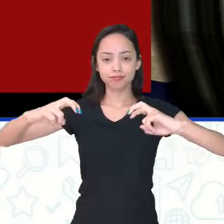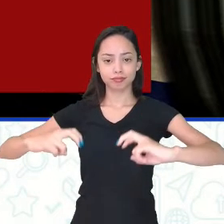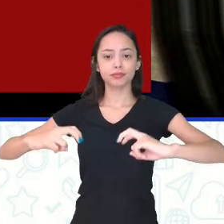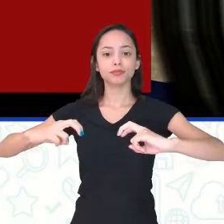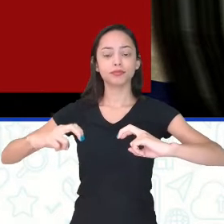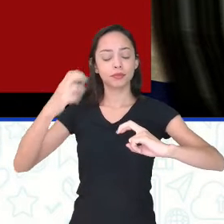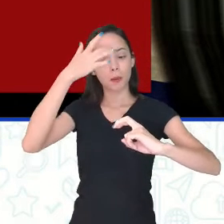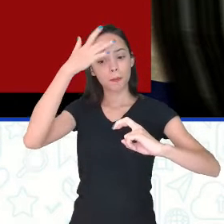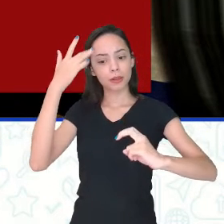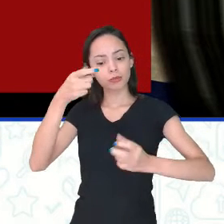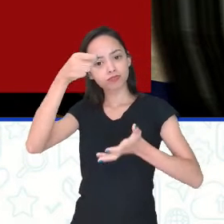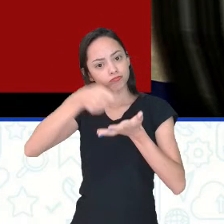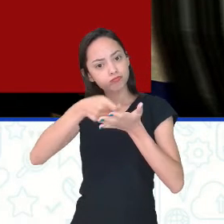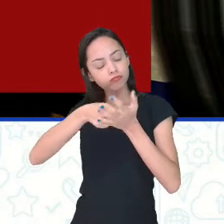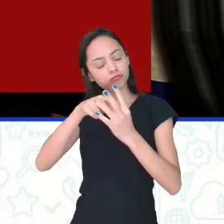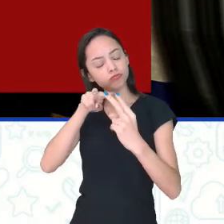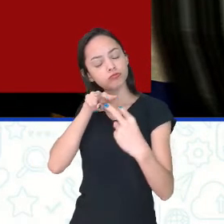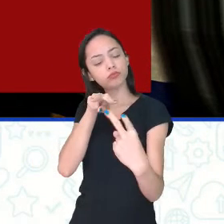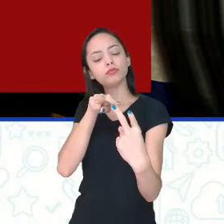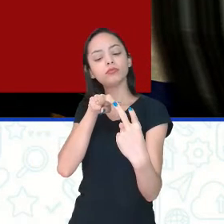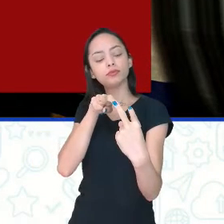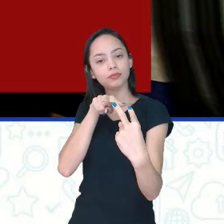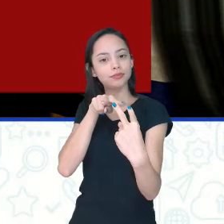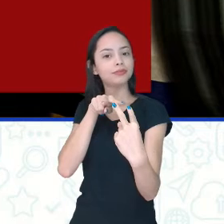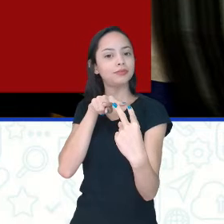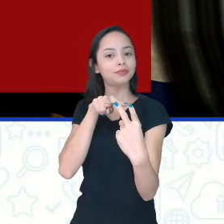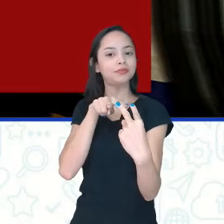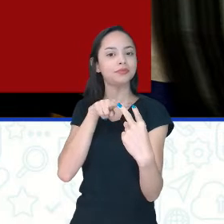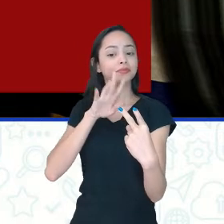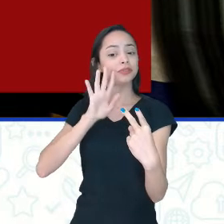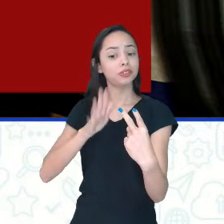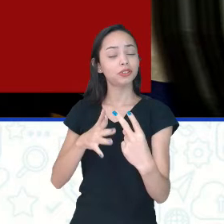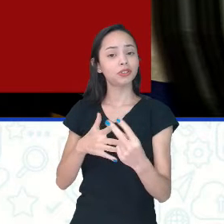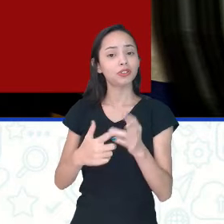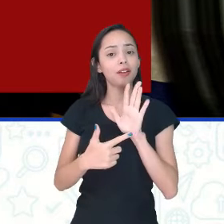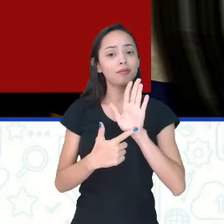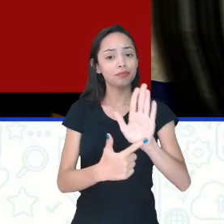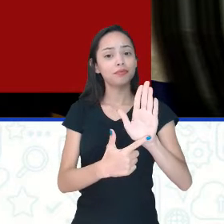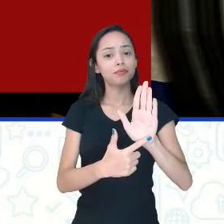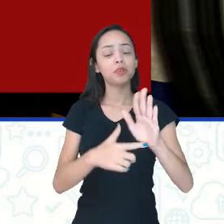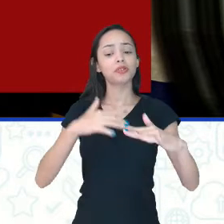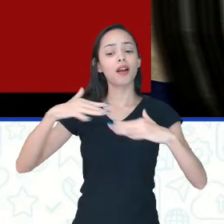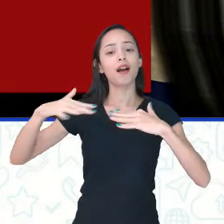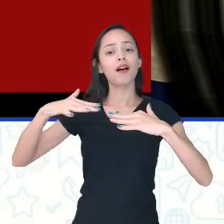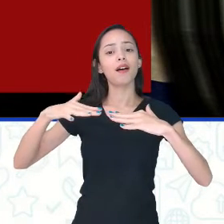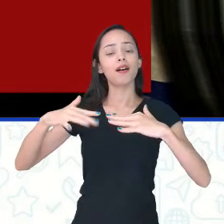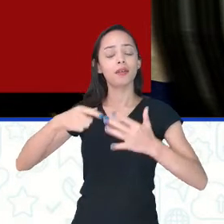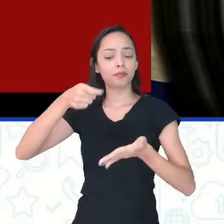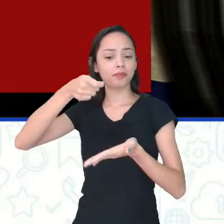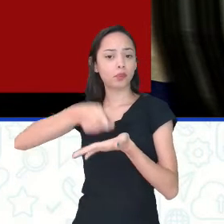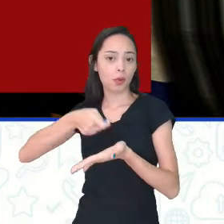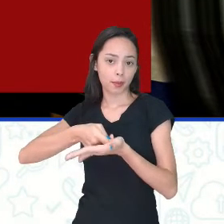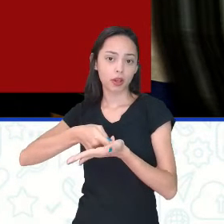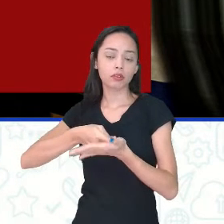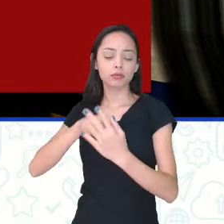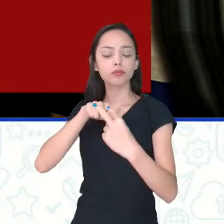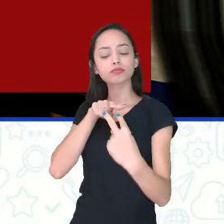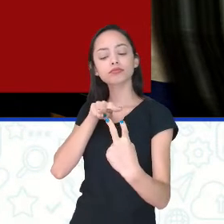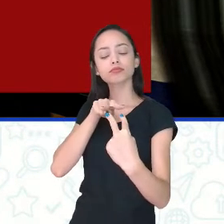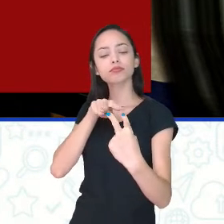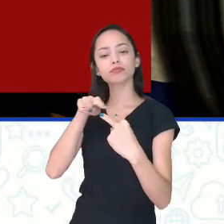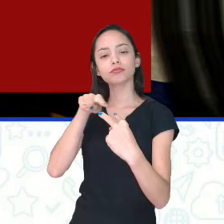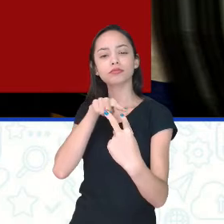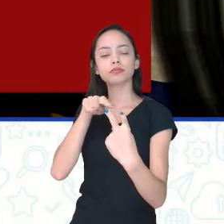pessoas são obrigadas a se entreolharem. Só que eu já marquei várias ações, né? Obrigar,